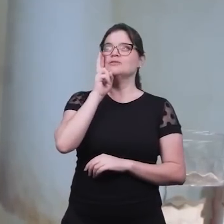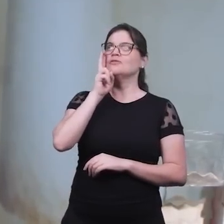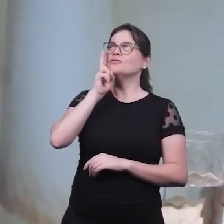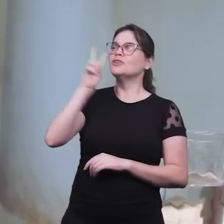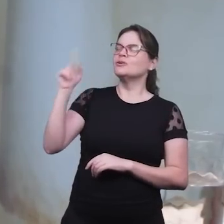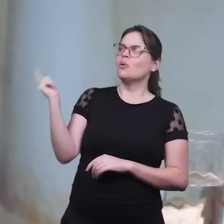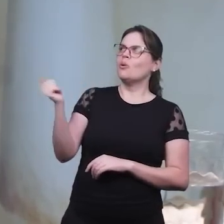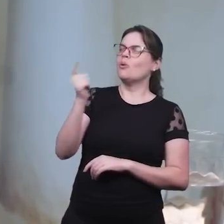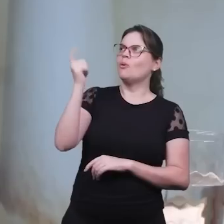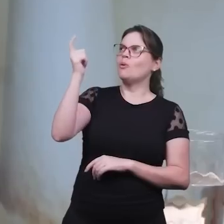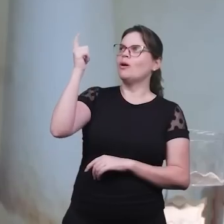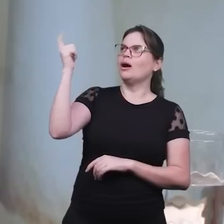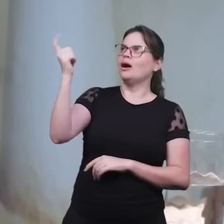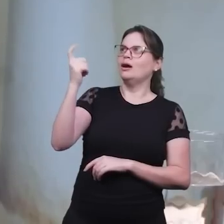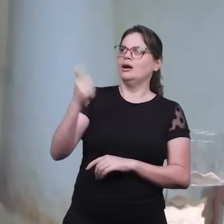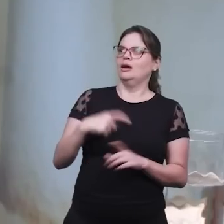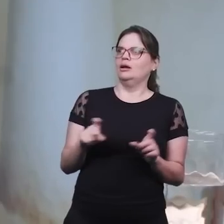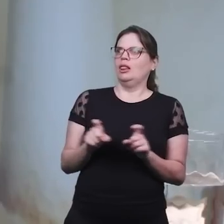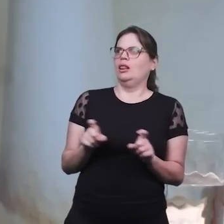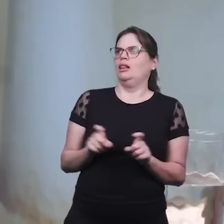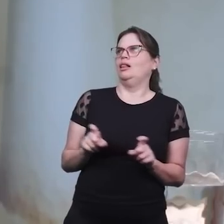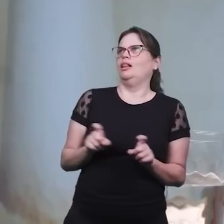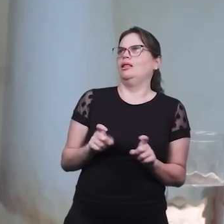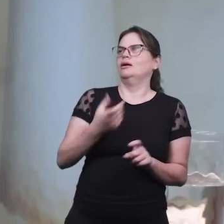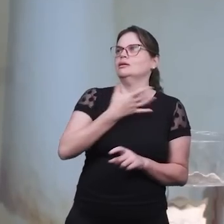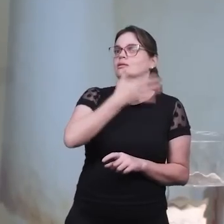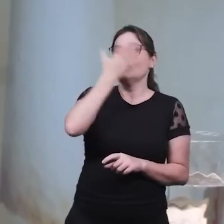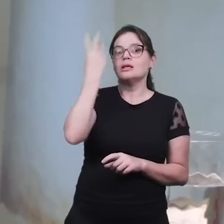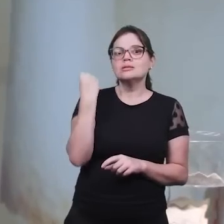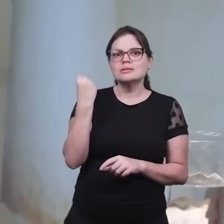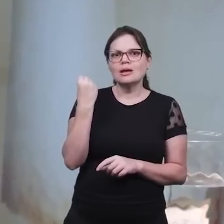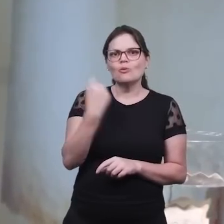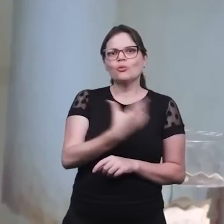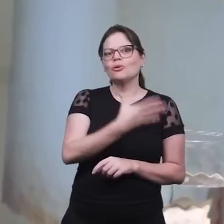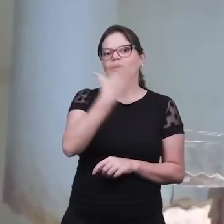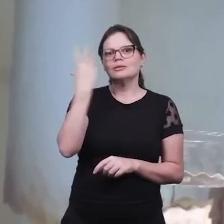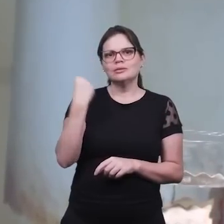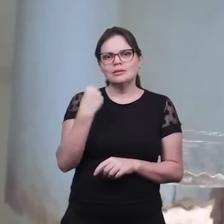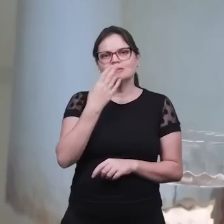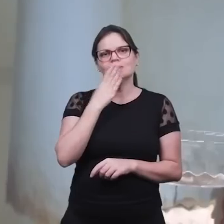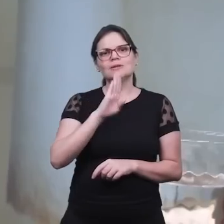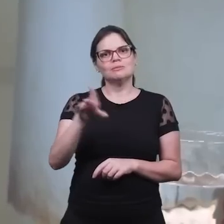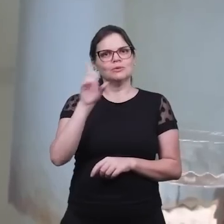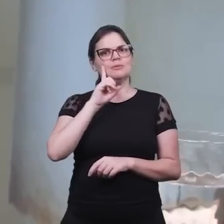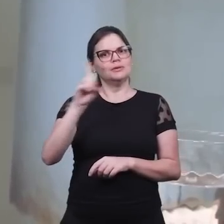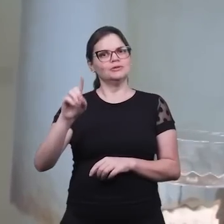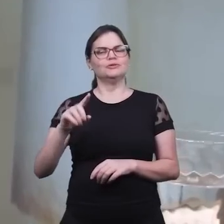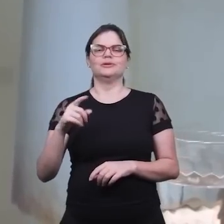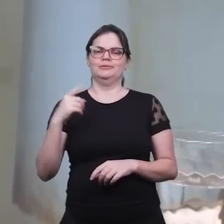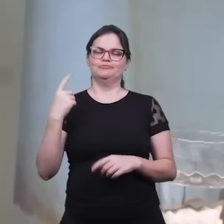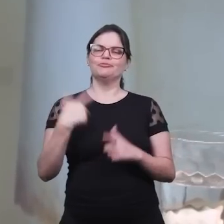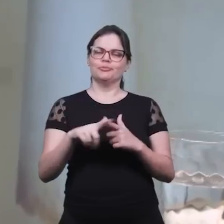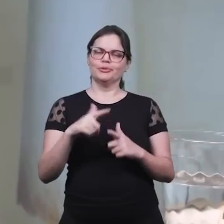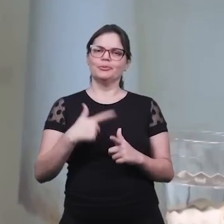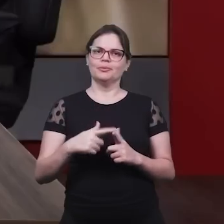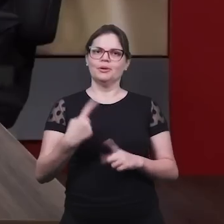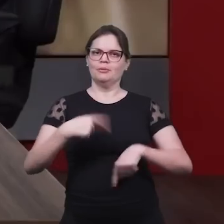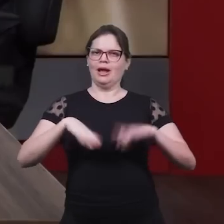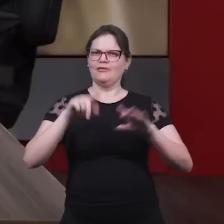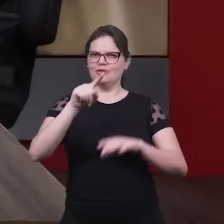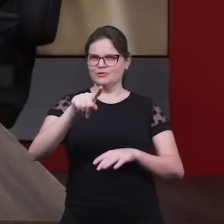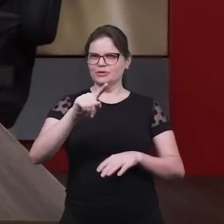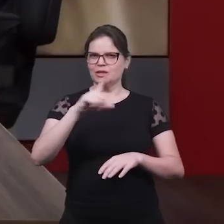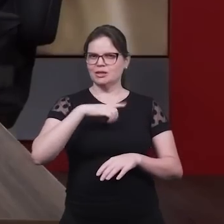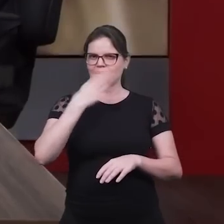era como gafanhoto. Rapaz, eles viram aquele gigante até ficar tanto medo. Esquecer da promessa de Deus. Esquecer da promessa. Sabe